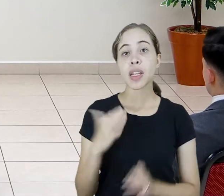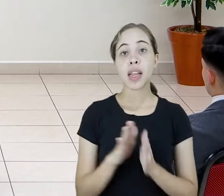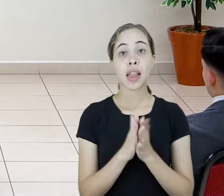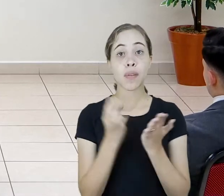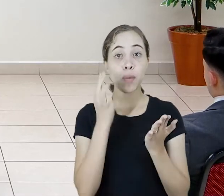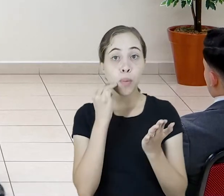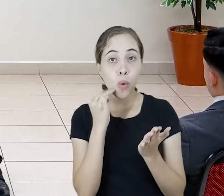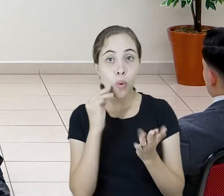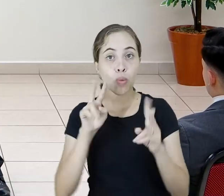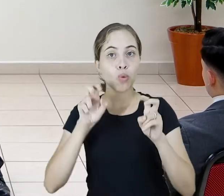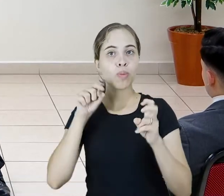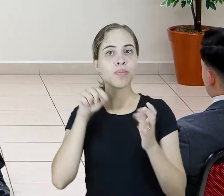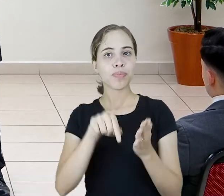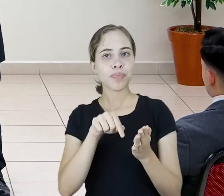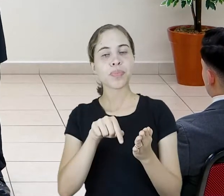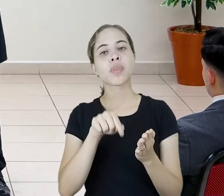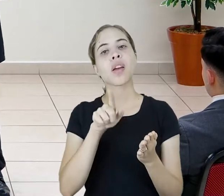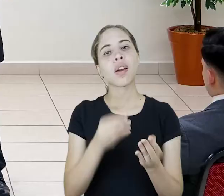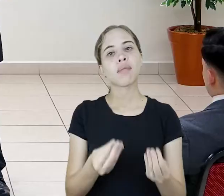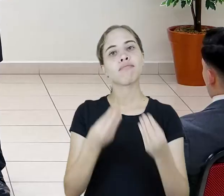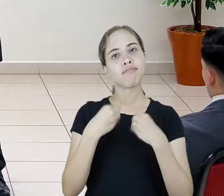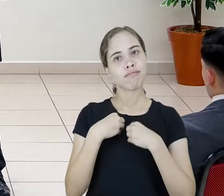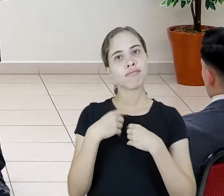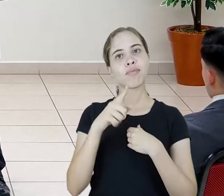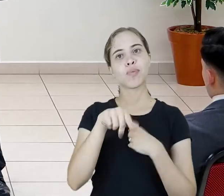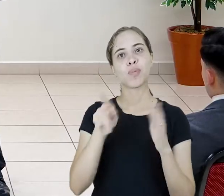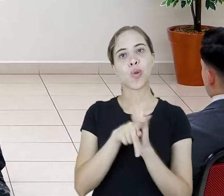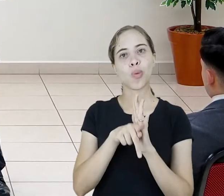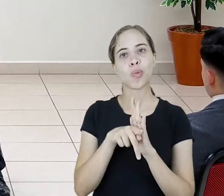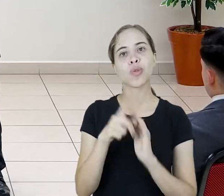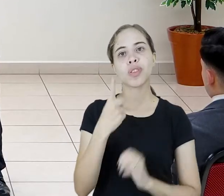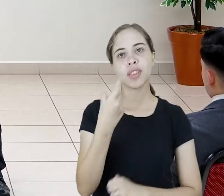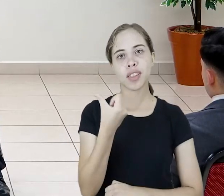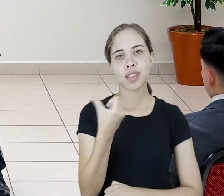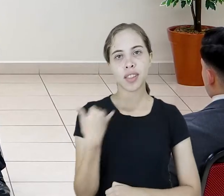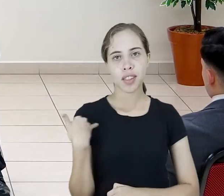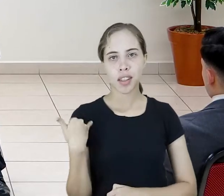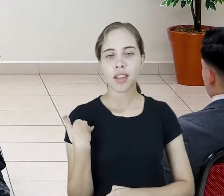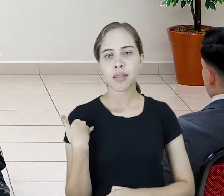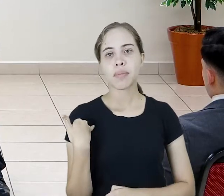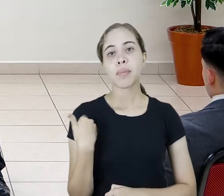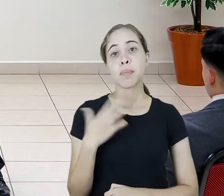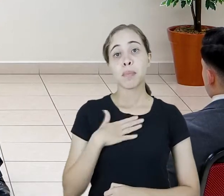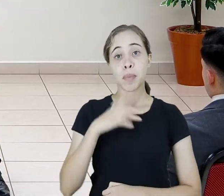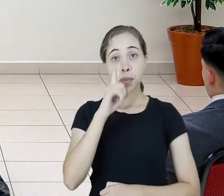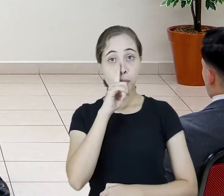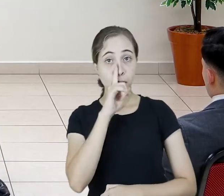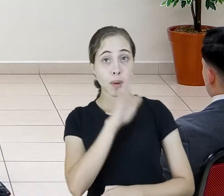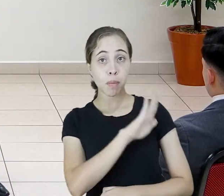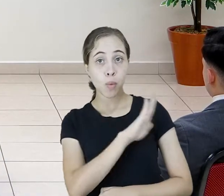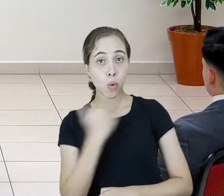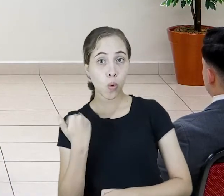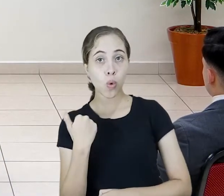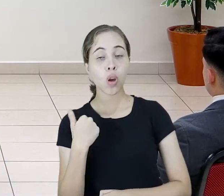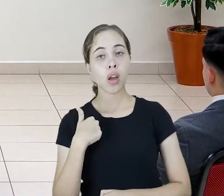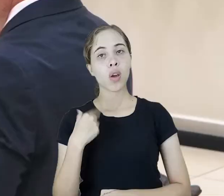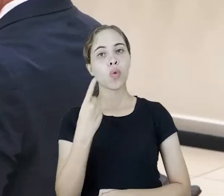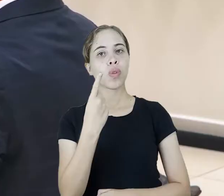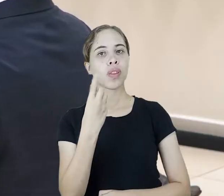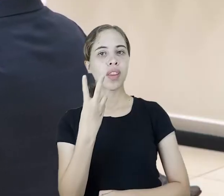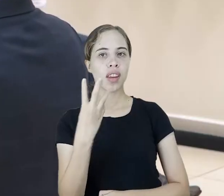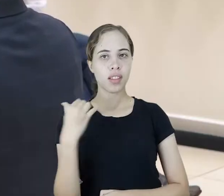entrou na minha vida quando eu tinha 16 anos. Minha mãe faleceu quando eu tinha apenas 13